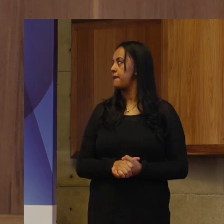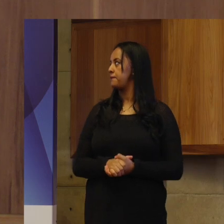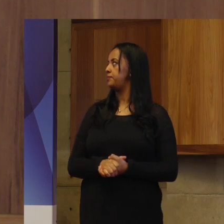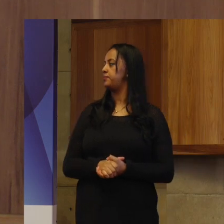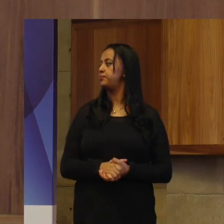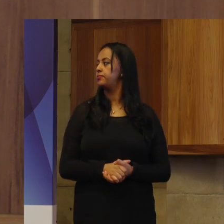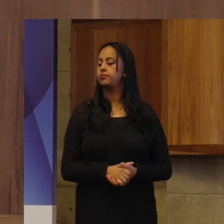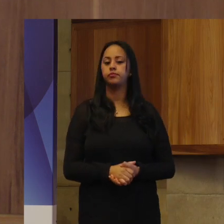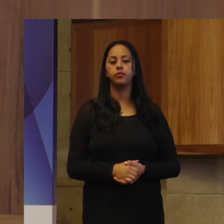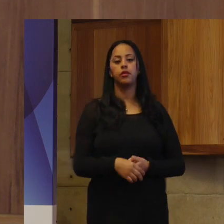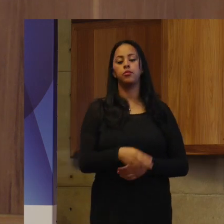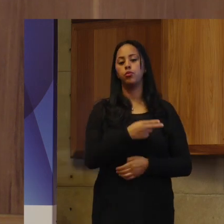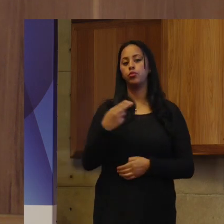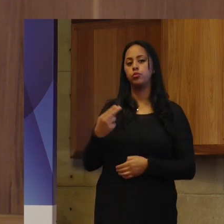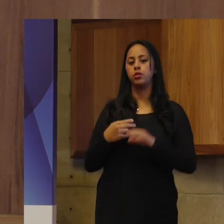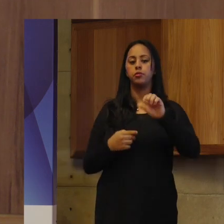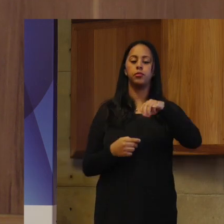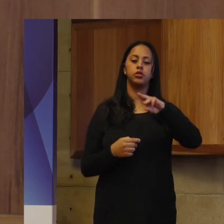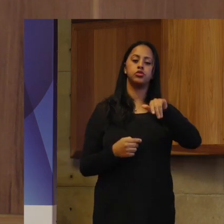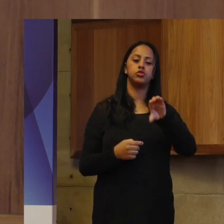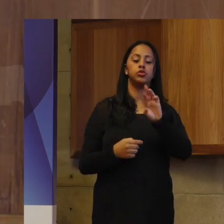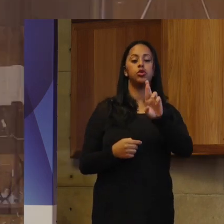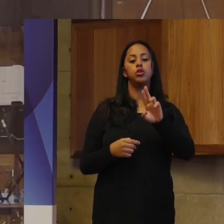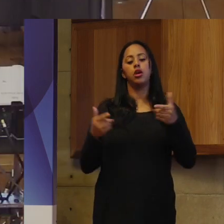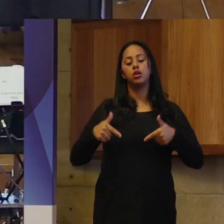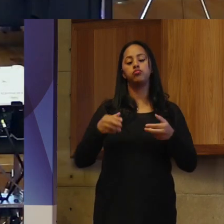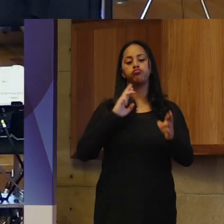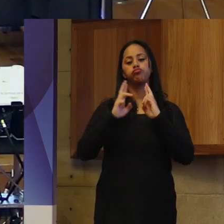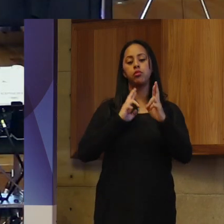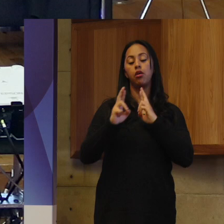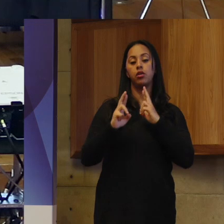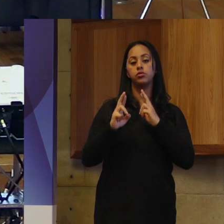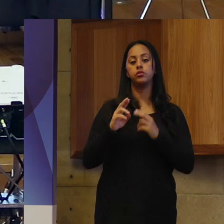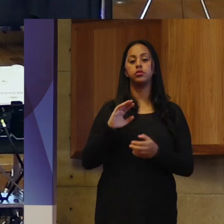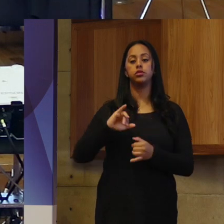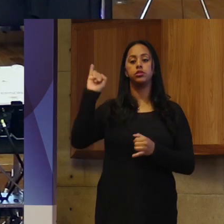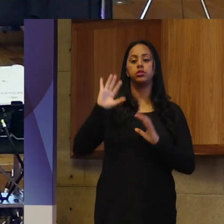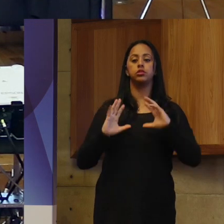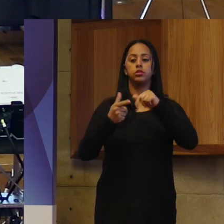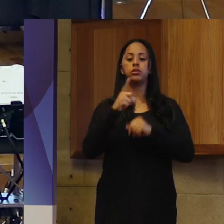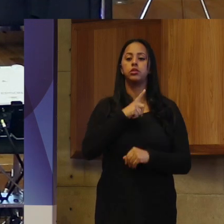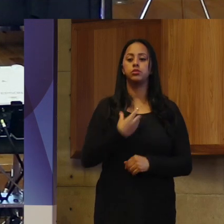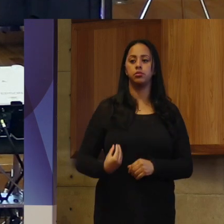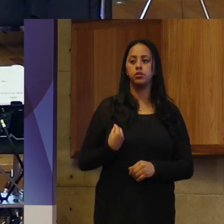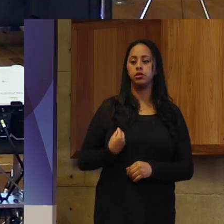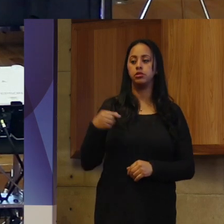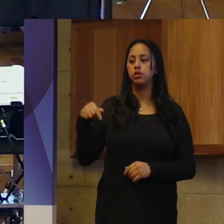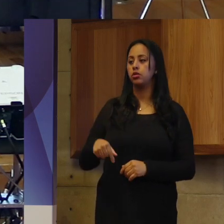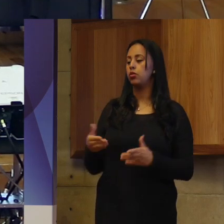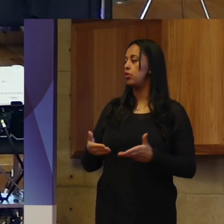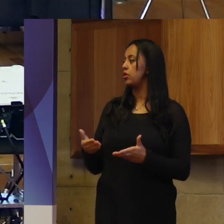eu sou Amancio Jorge de Oliveira, aqui do Instituto de Relações Internacionais. Temos a presença nesse painel